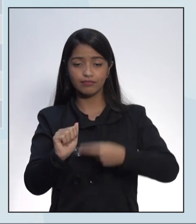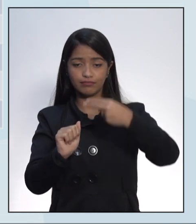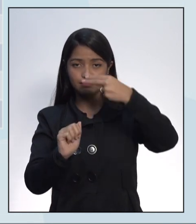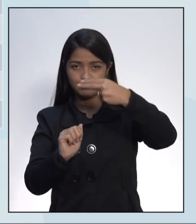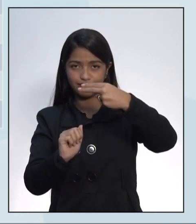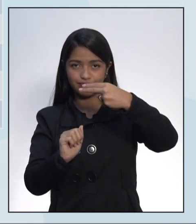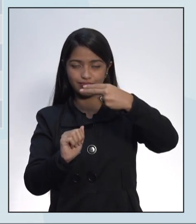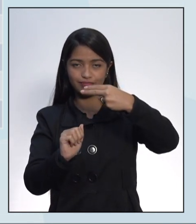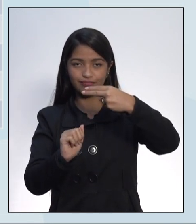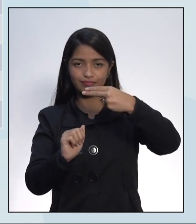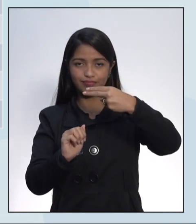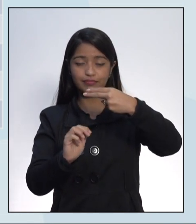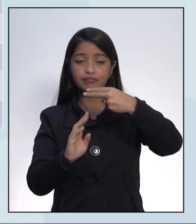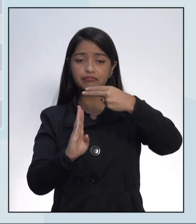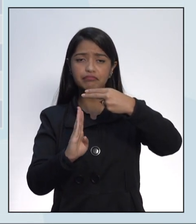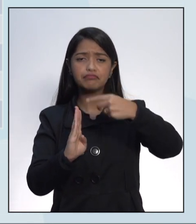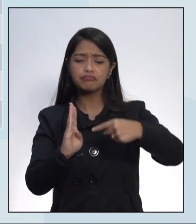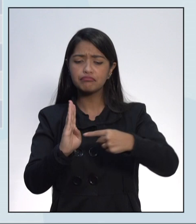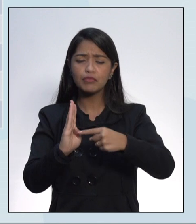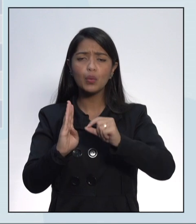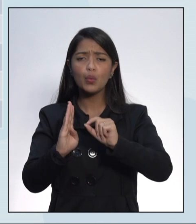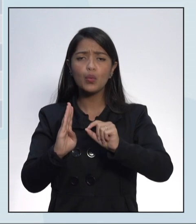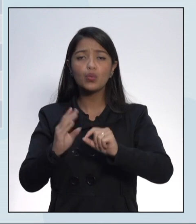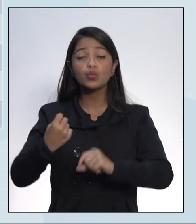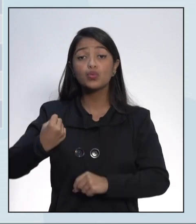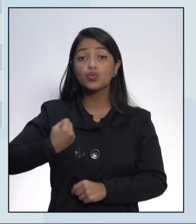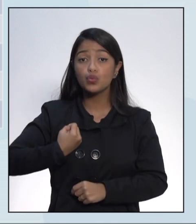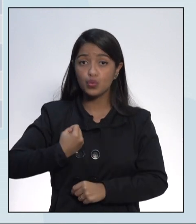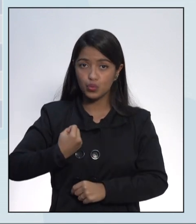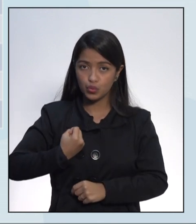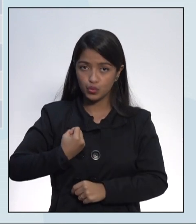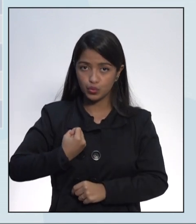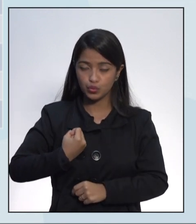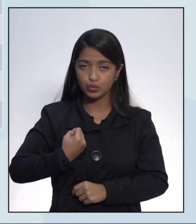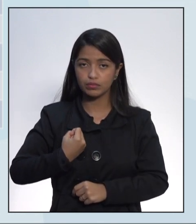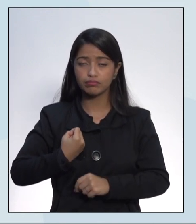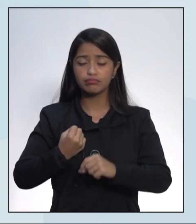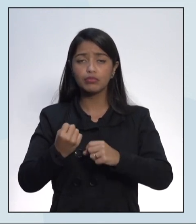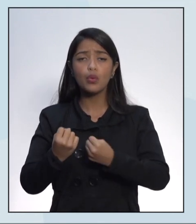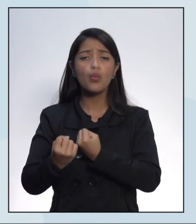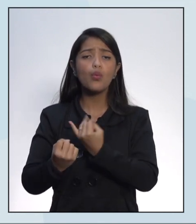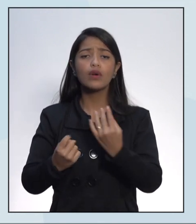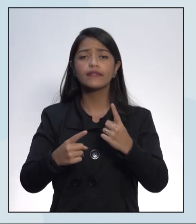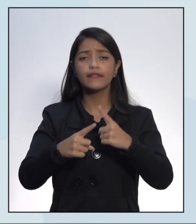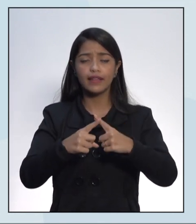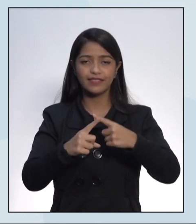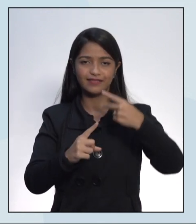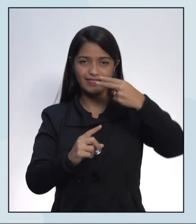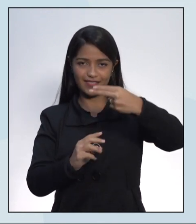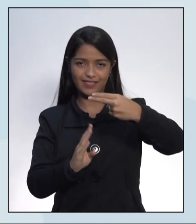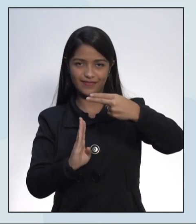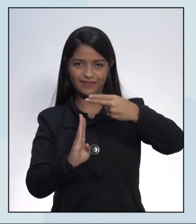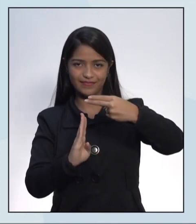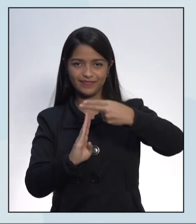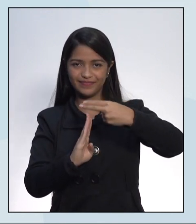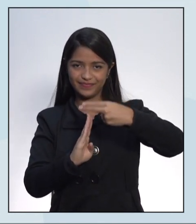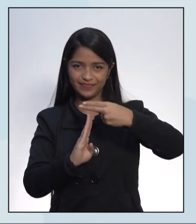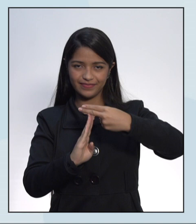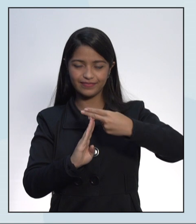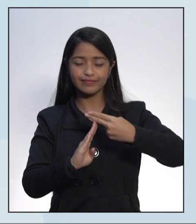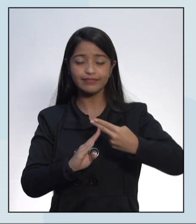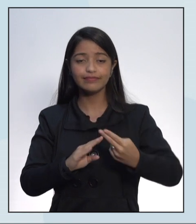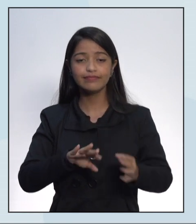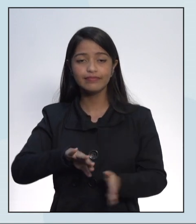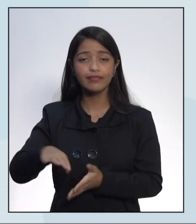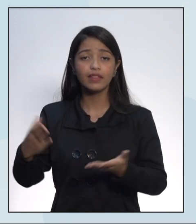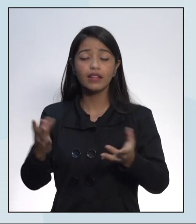A indica o número que será multiplicado N vezes. Muito bom, né, gente? Agora, uma atividade 1. 2 minutos é